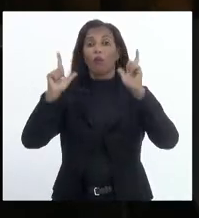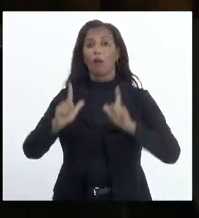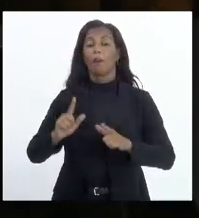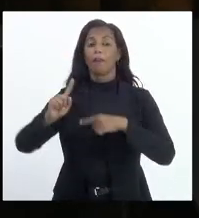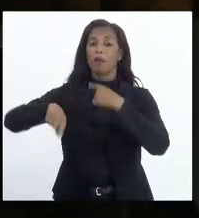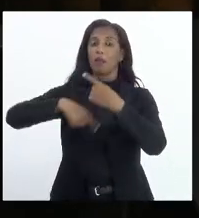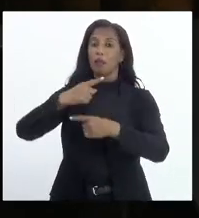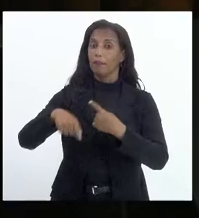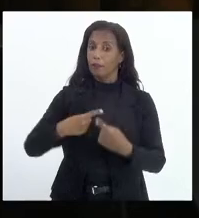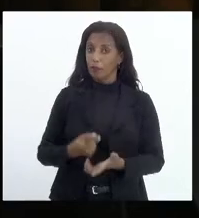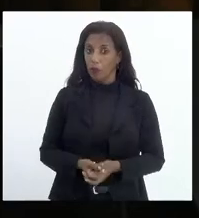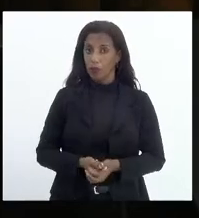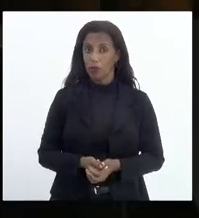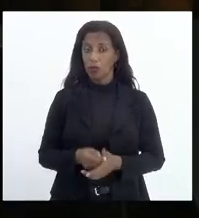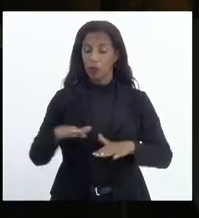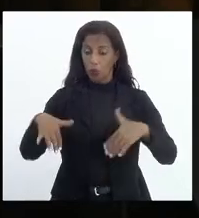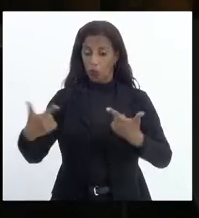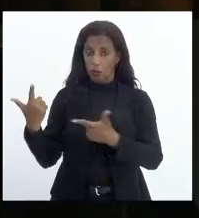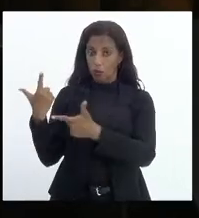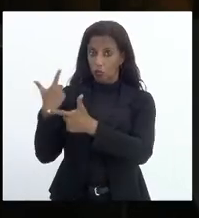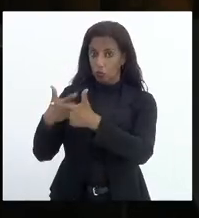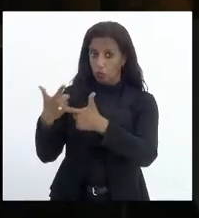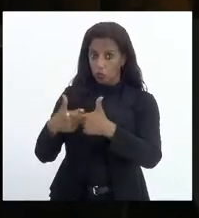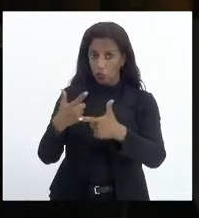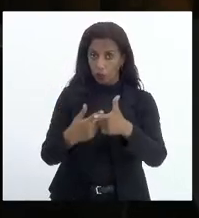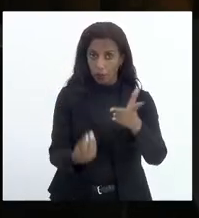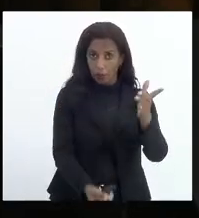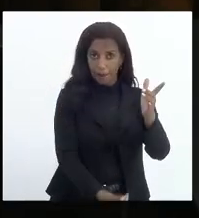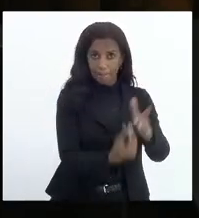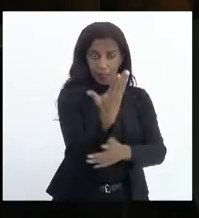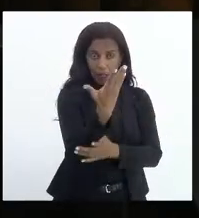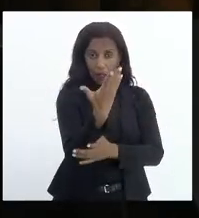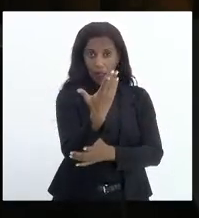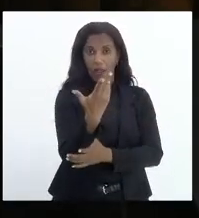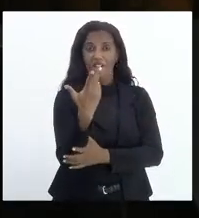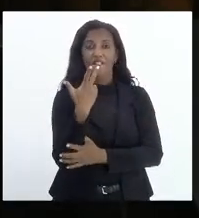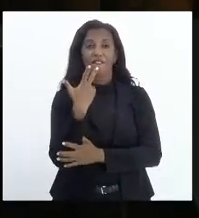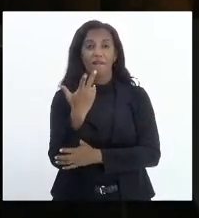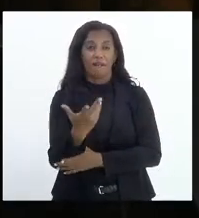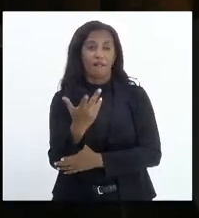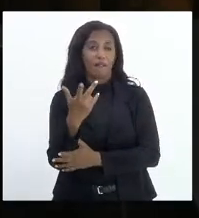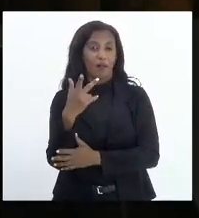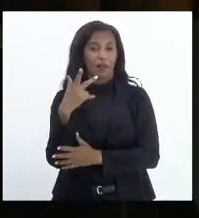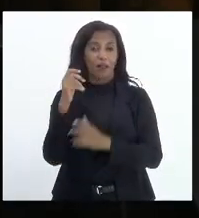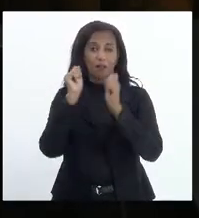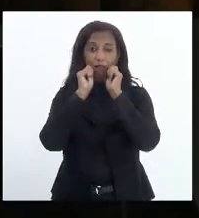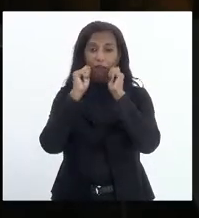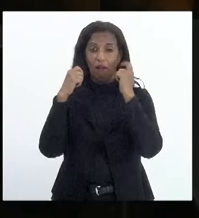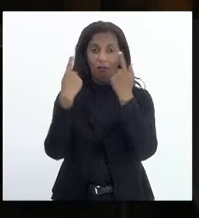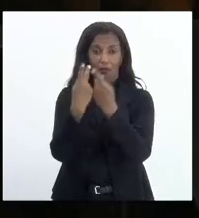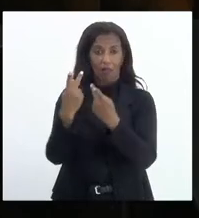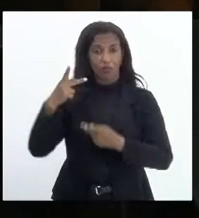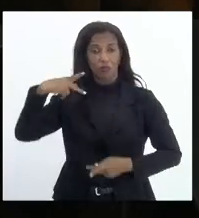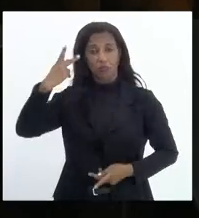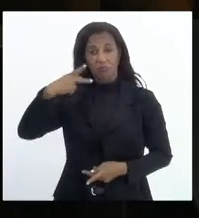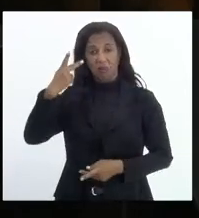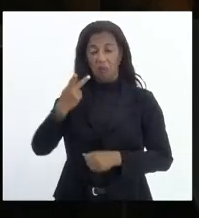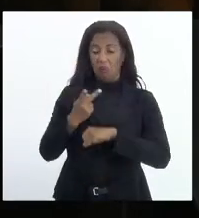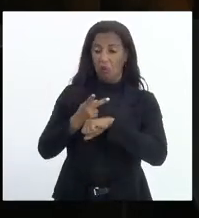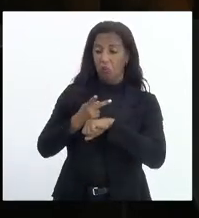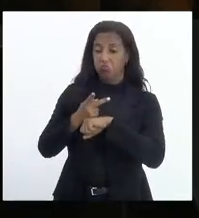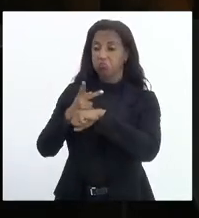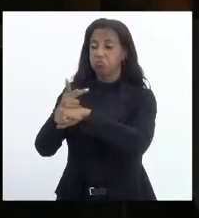depois quando os problemas ocorrerem dizer que o Parlamento Fluminense não